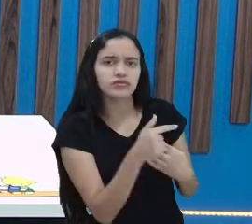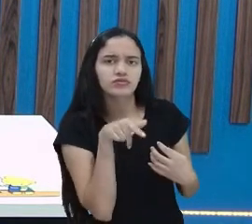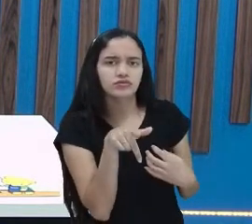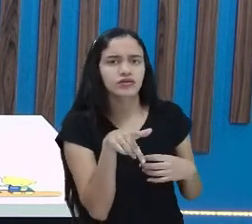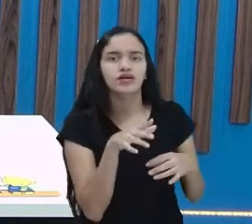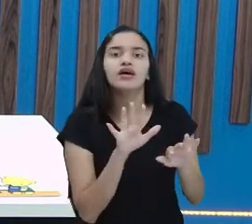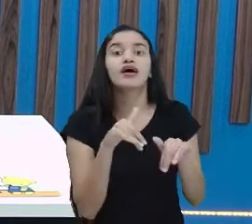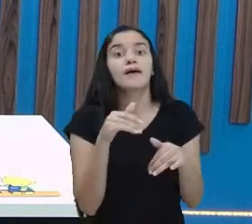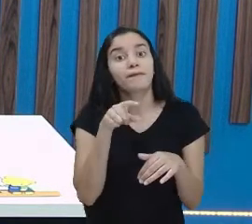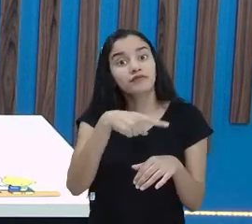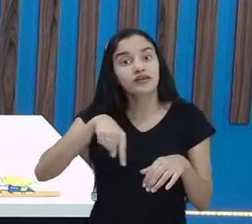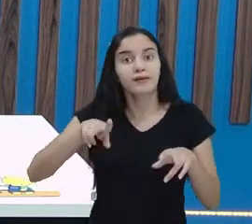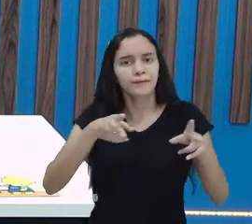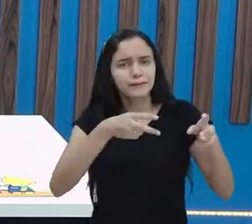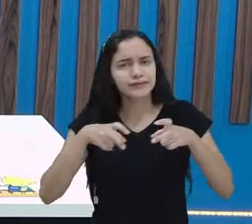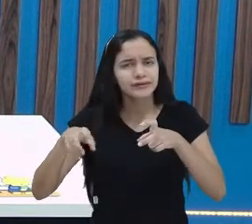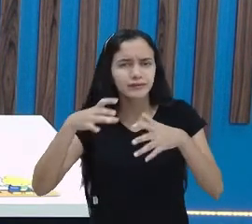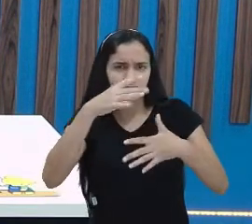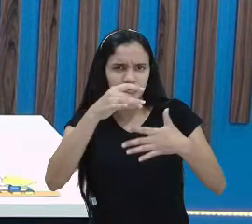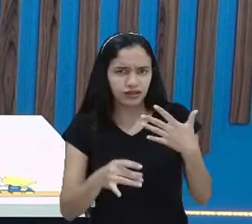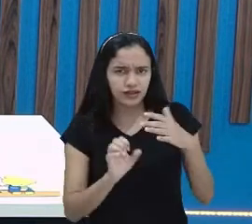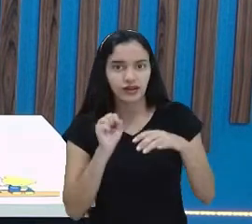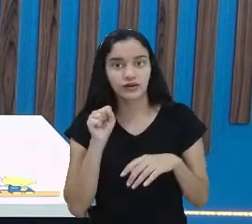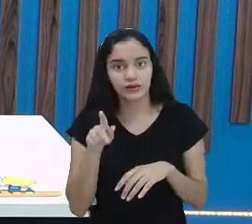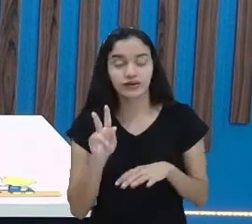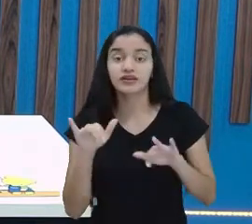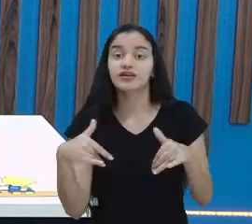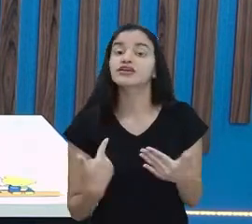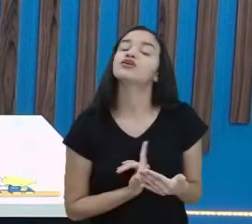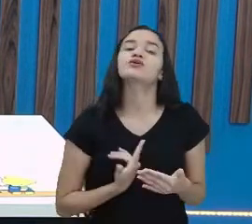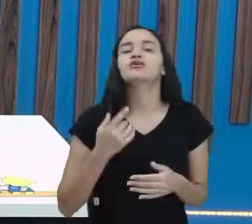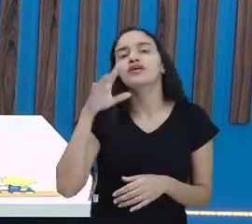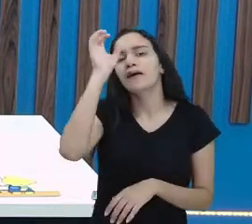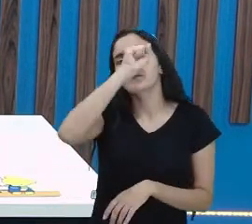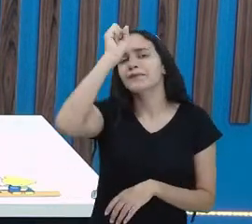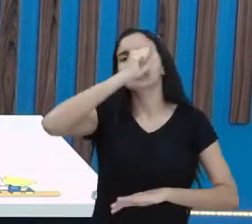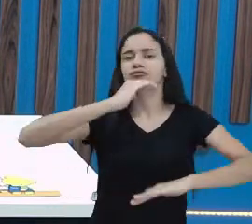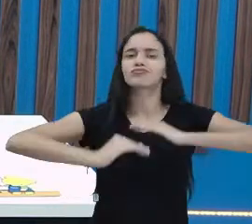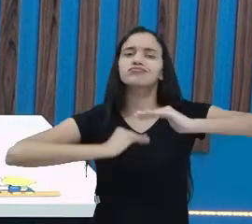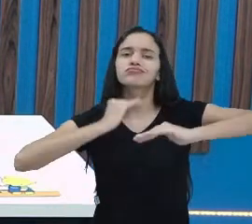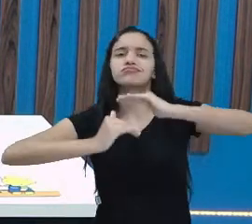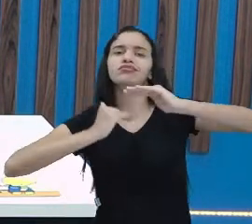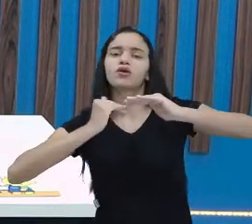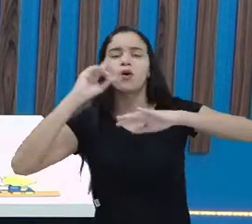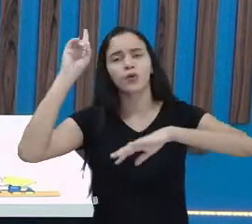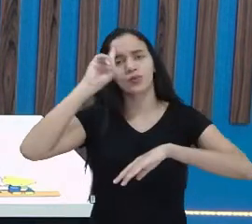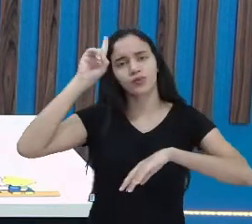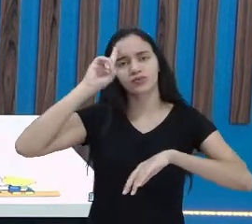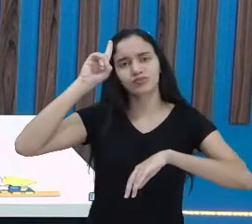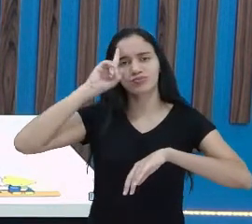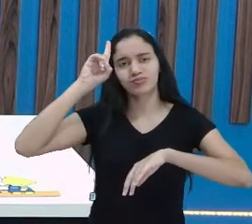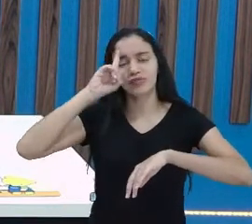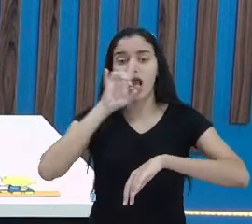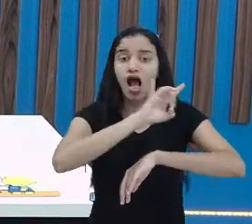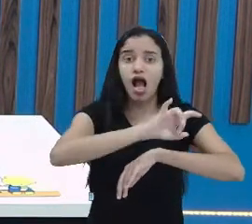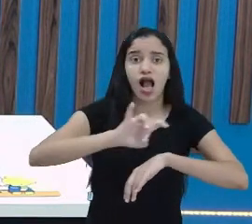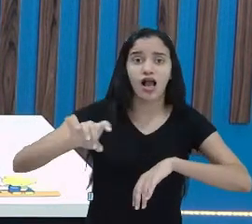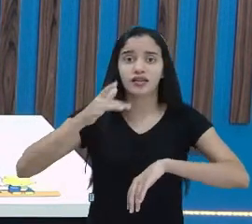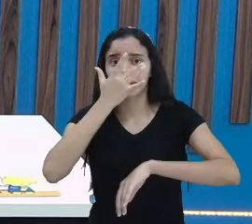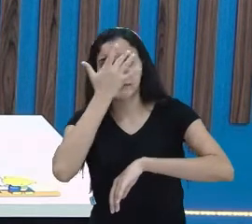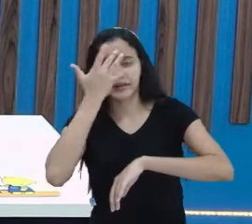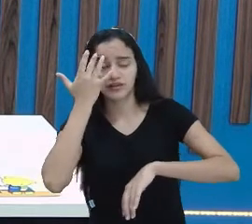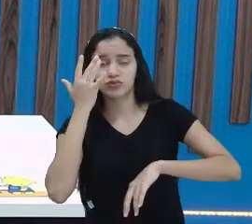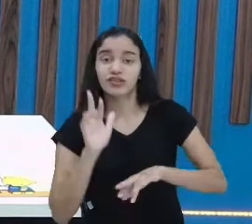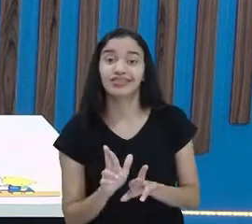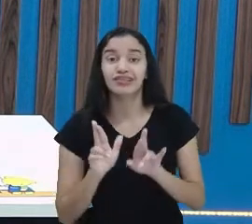você conseguir perceber esse detalhe, tá certo? E aí a gente aprendeu a construir uma rotina, que cada pessoa tem uma